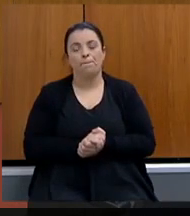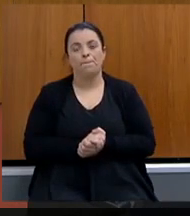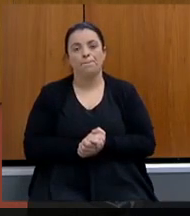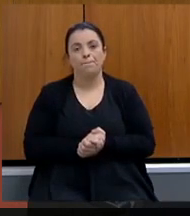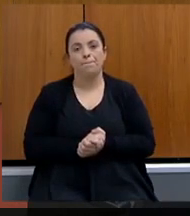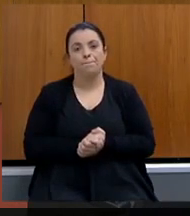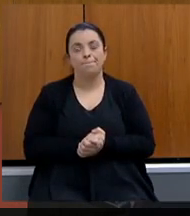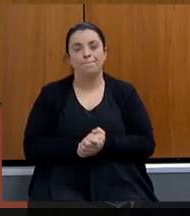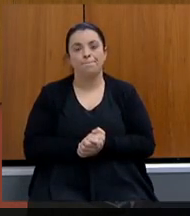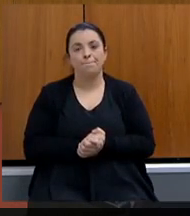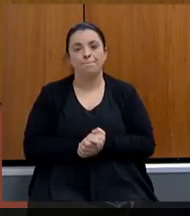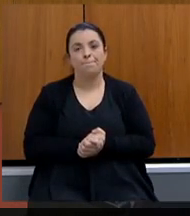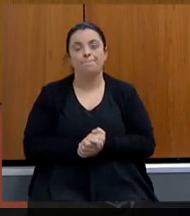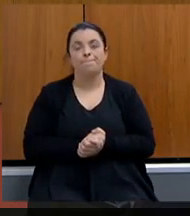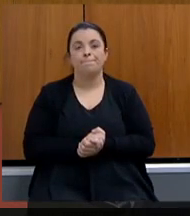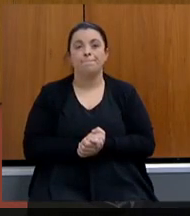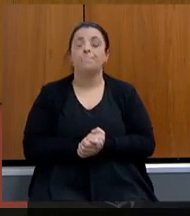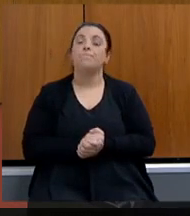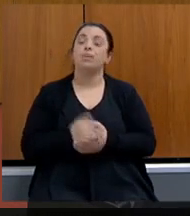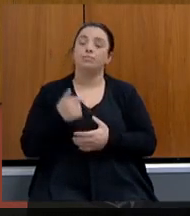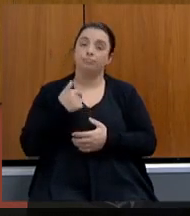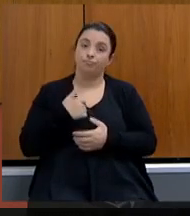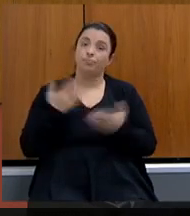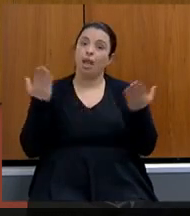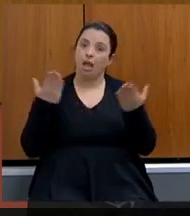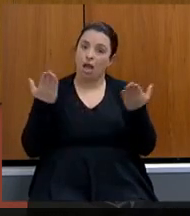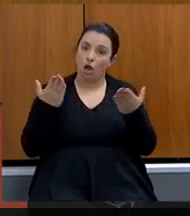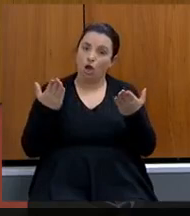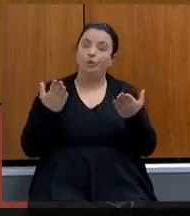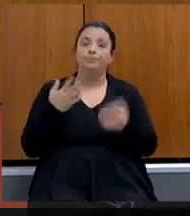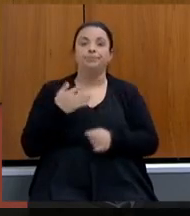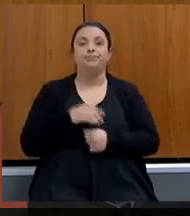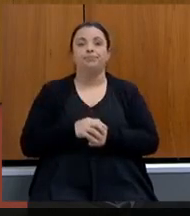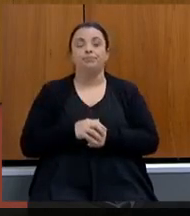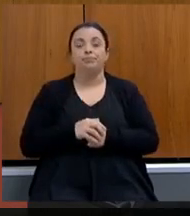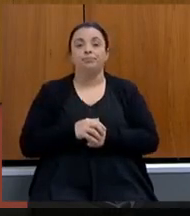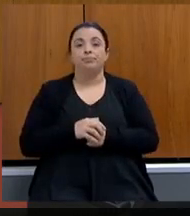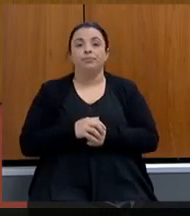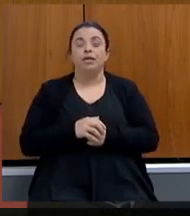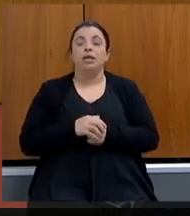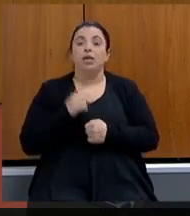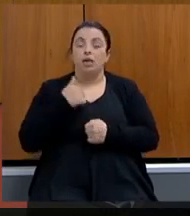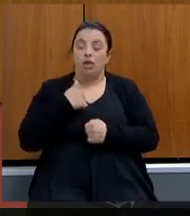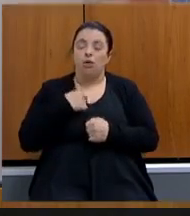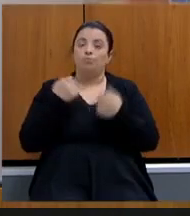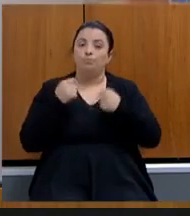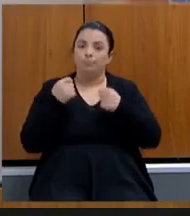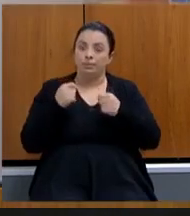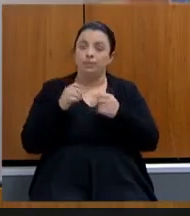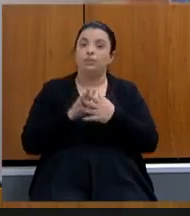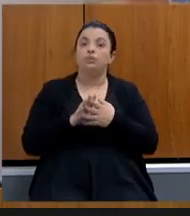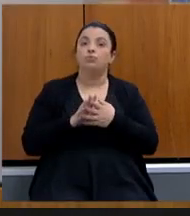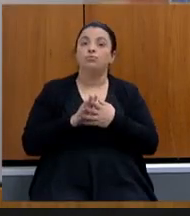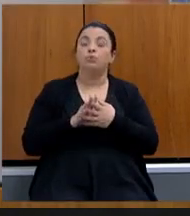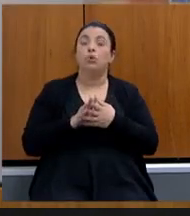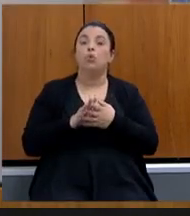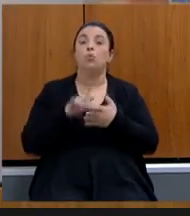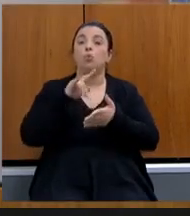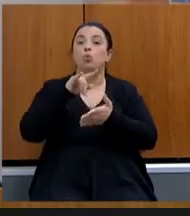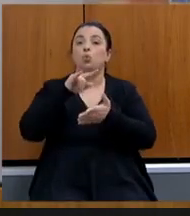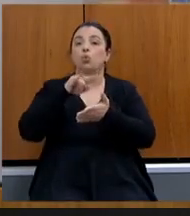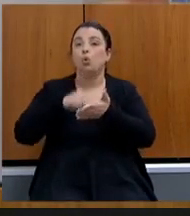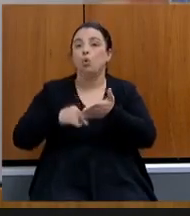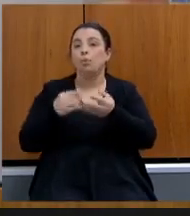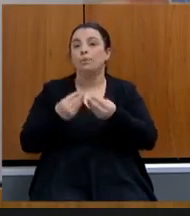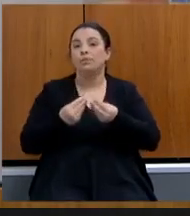o time contra a tarefa agora secretário antes de passar para suas considerações finais entregar um documento da